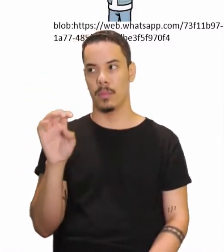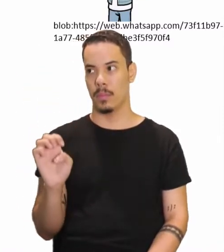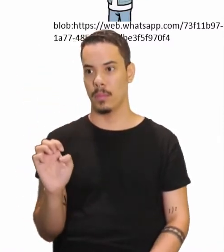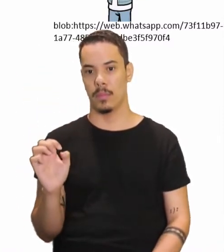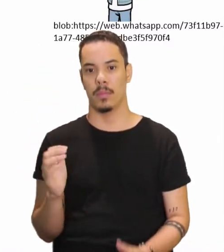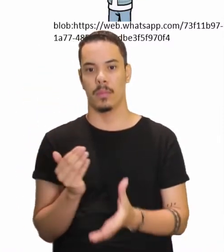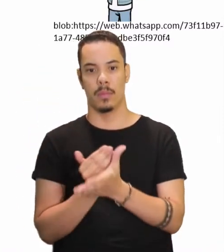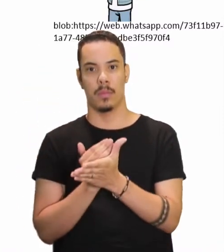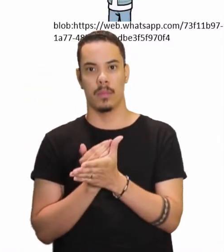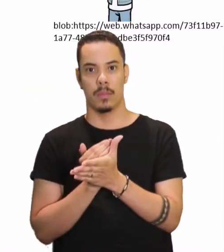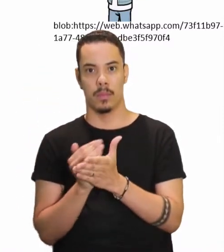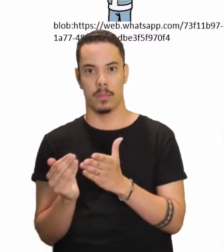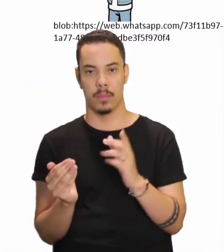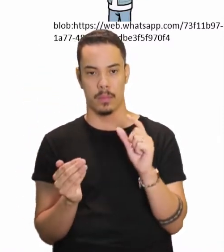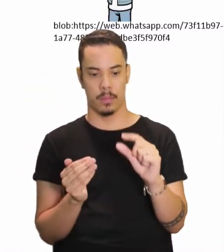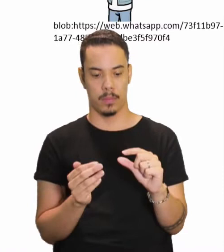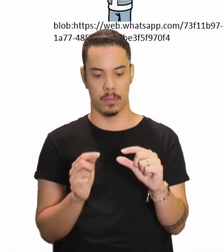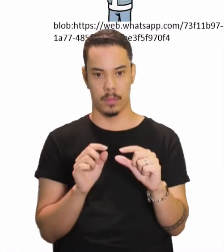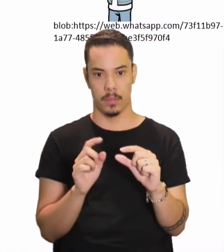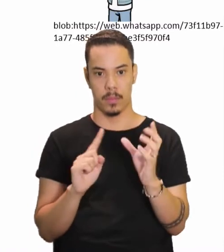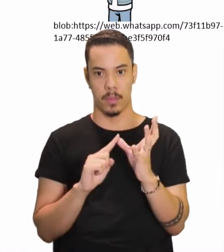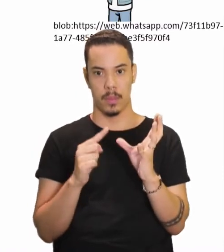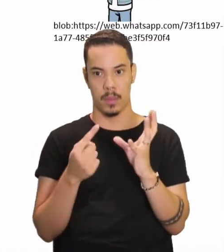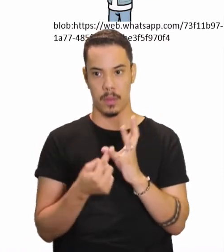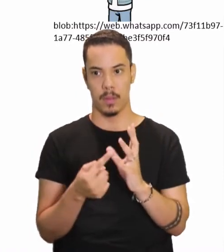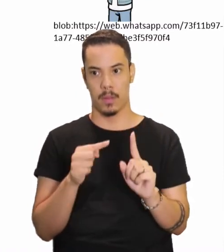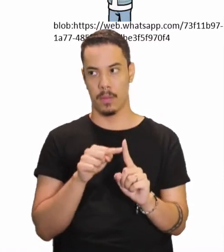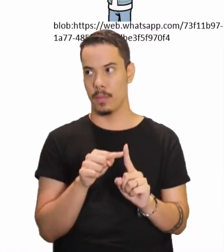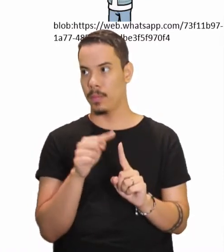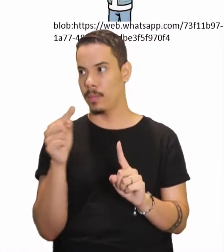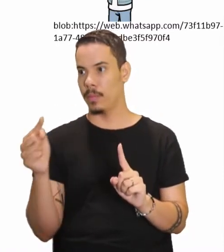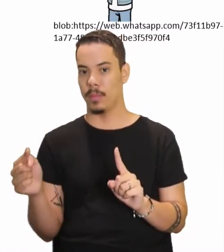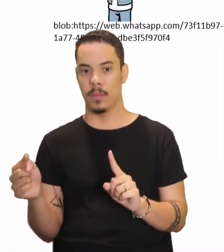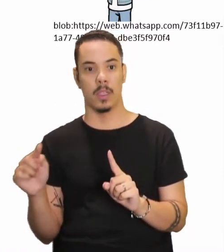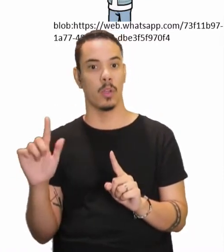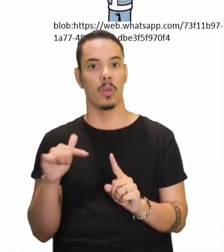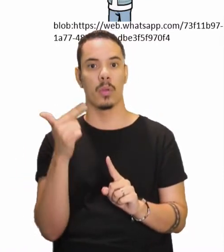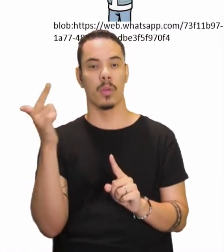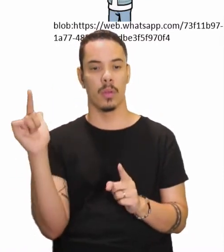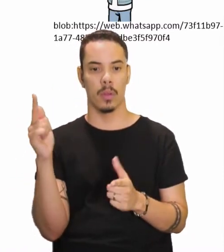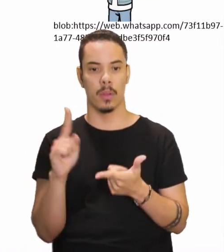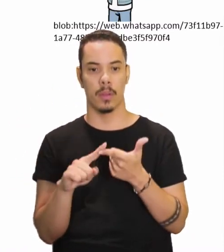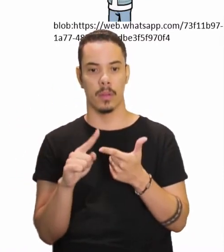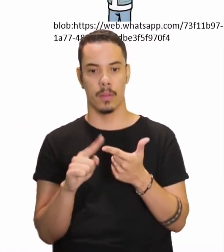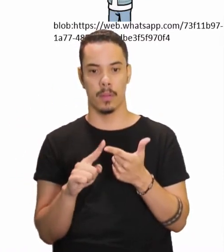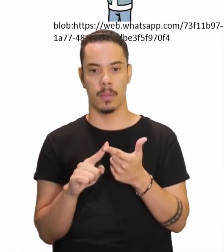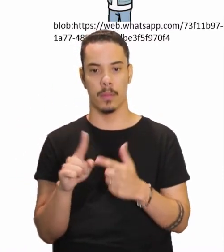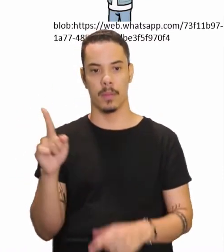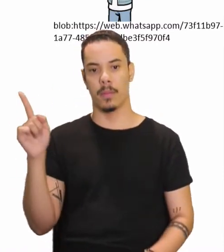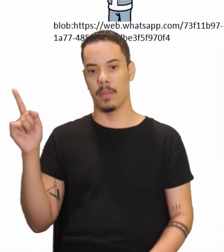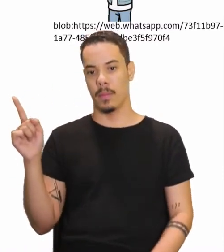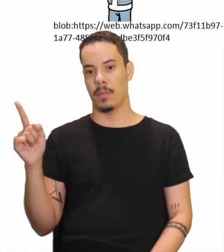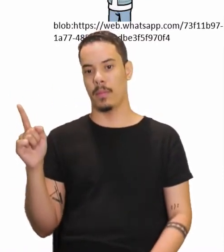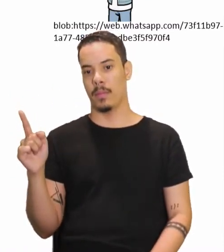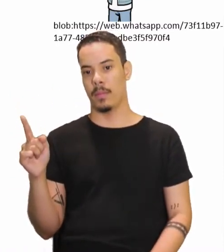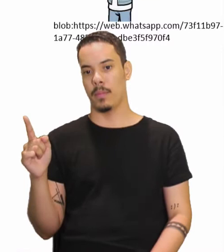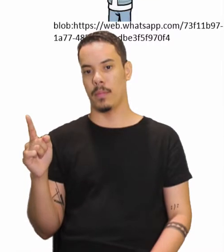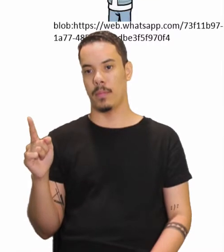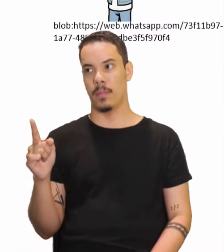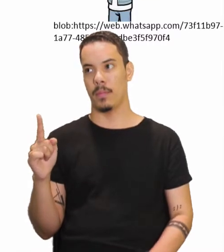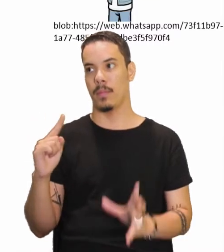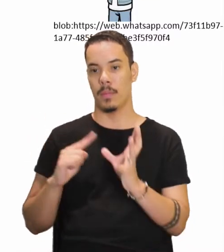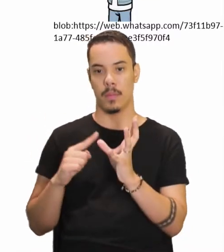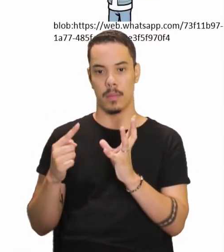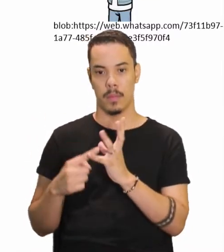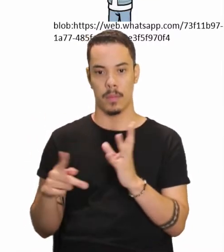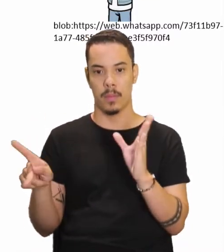da semivogal para vogal, como a Amada já falou. E o decrescente? Vai começar o quê? Da